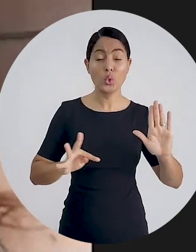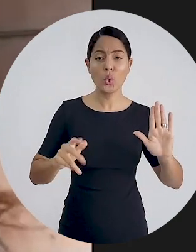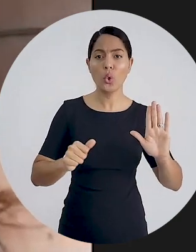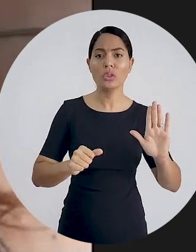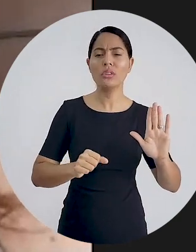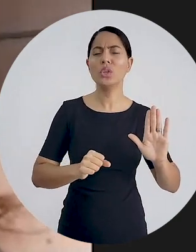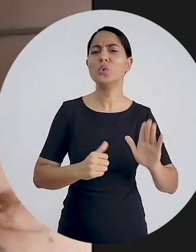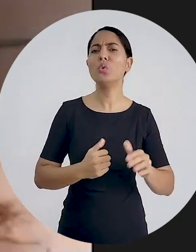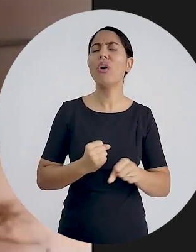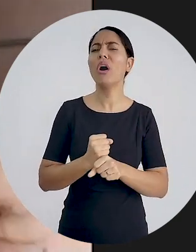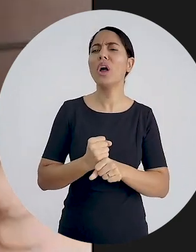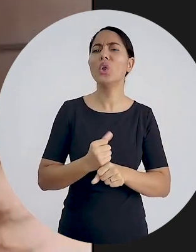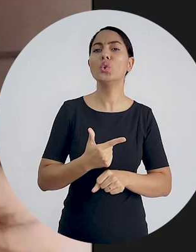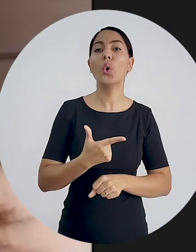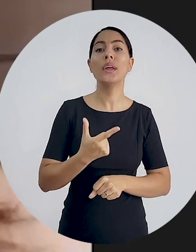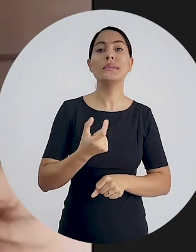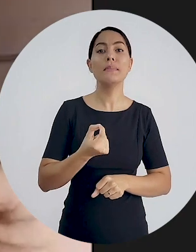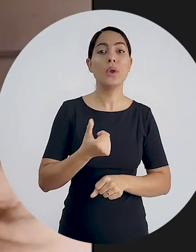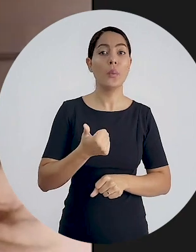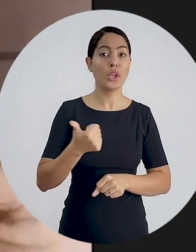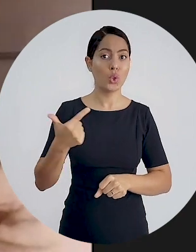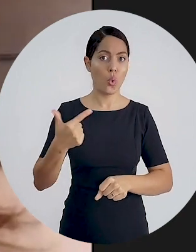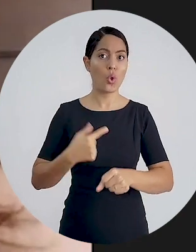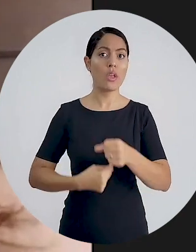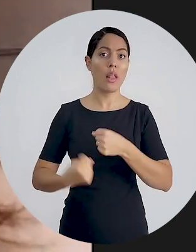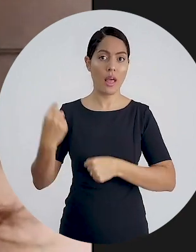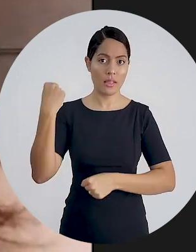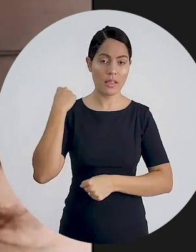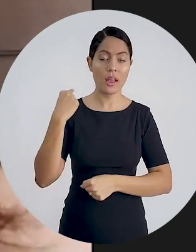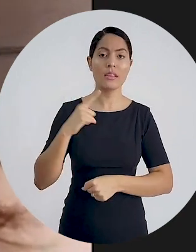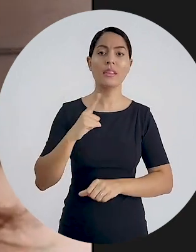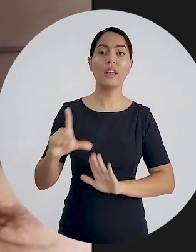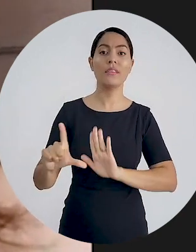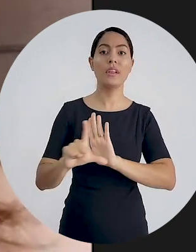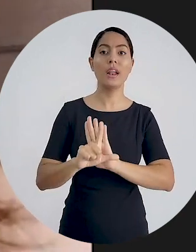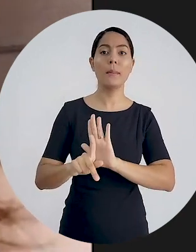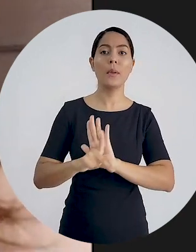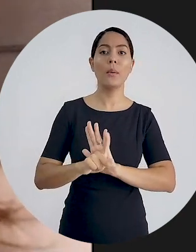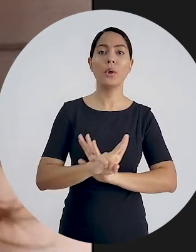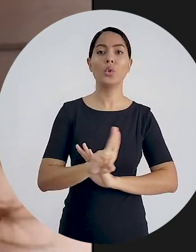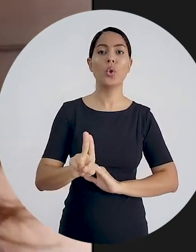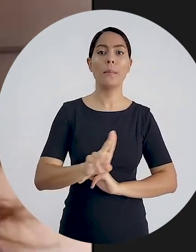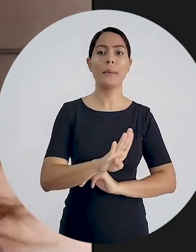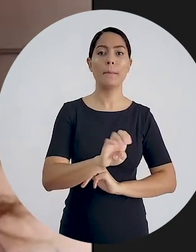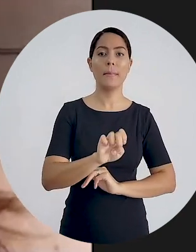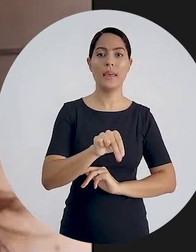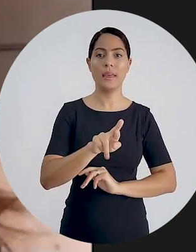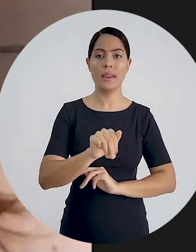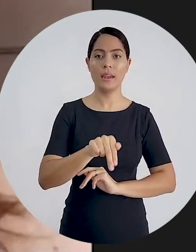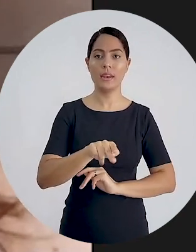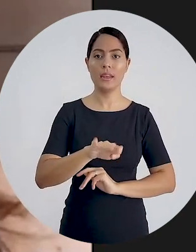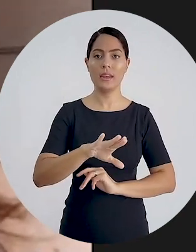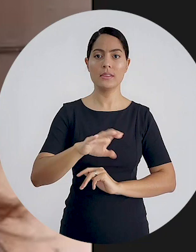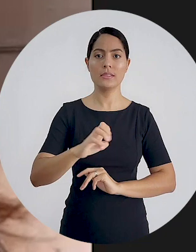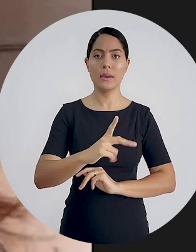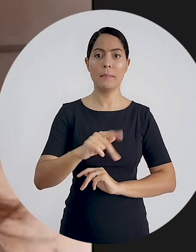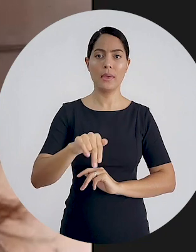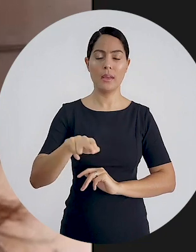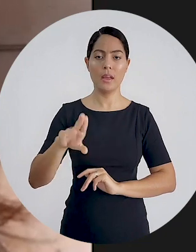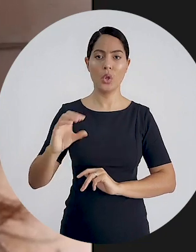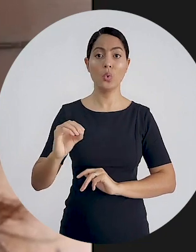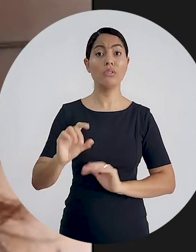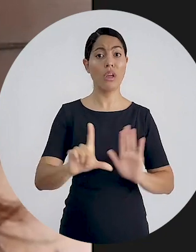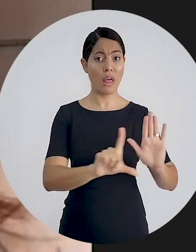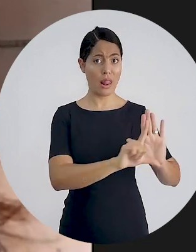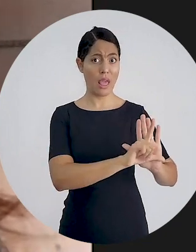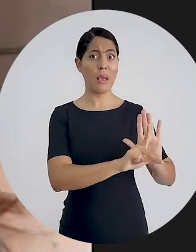ao autismo desde 2012, desde que foi promulgada a Lei Berenice Viana. Então, a Lei